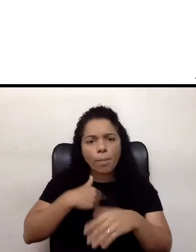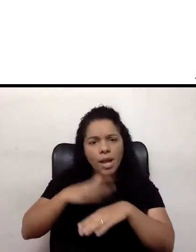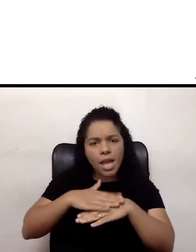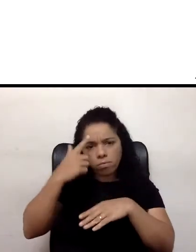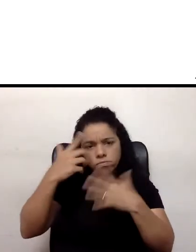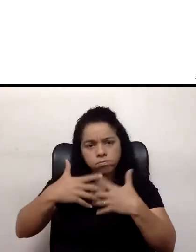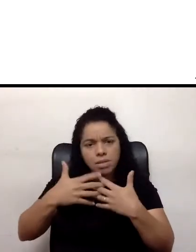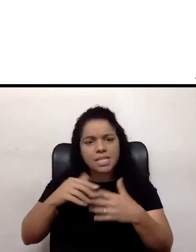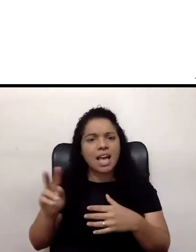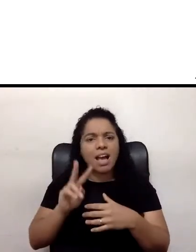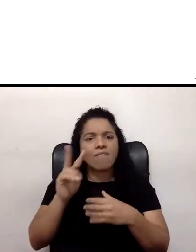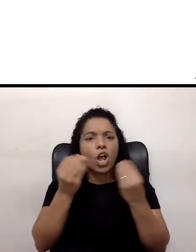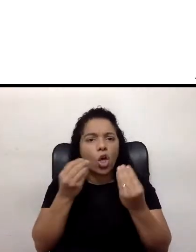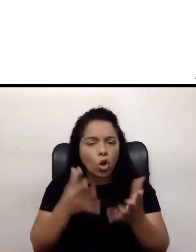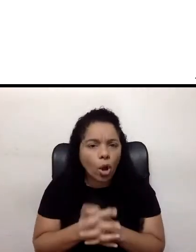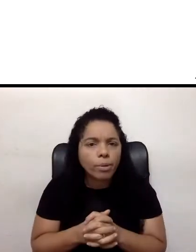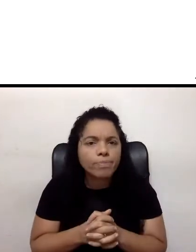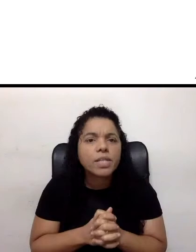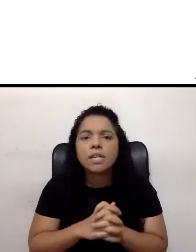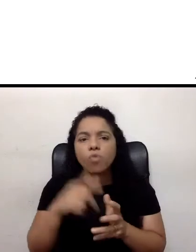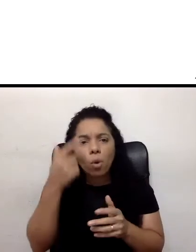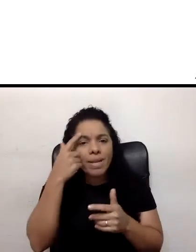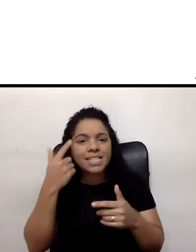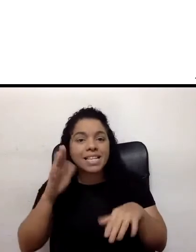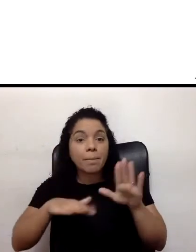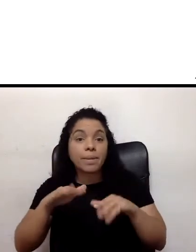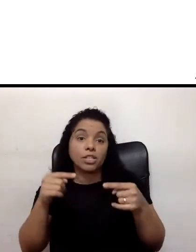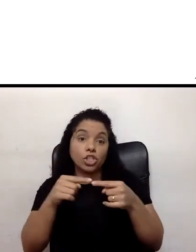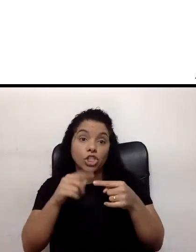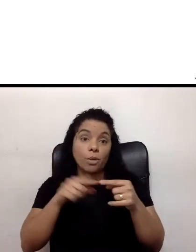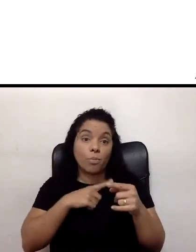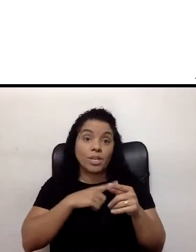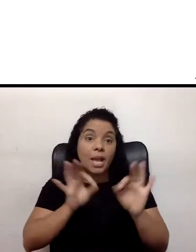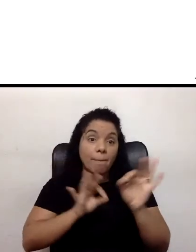no valor, né? Então, assim, vamos pensar dependendo do tipo de projeto.